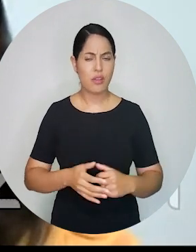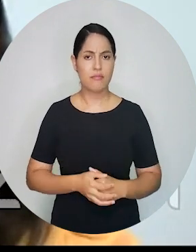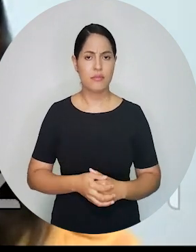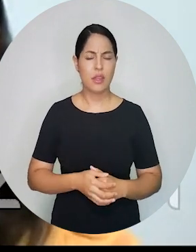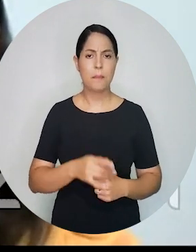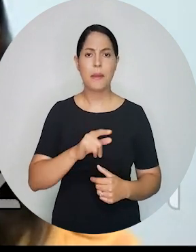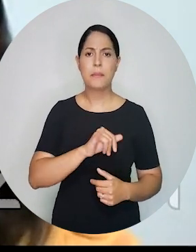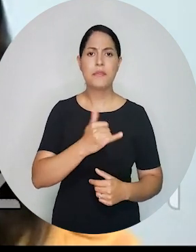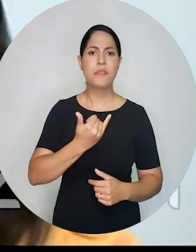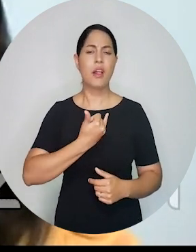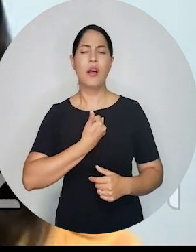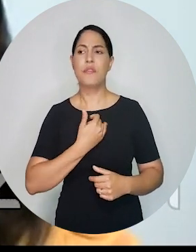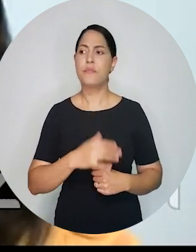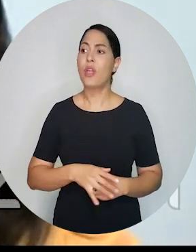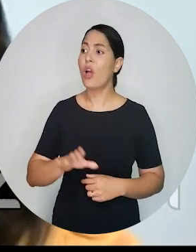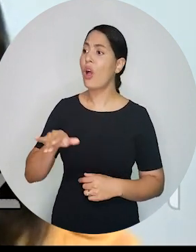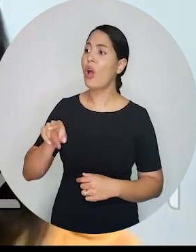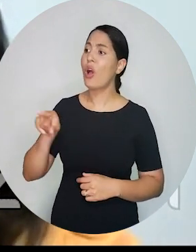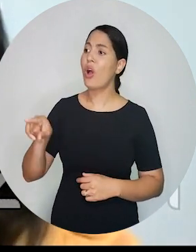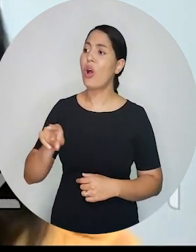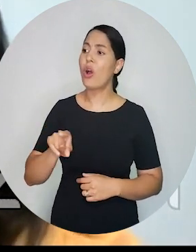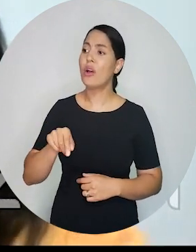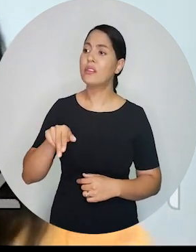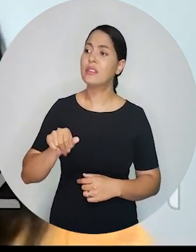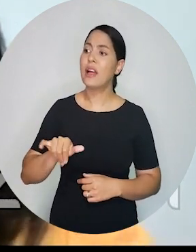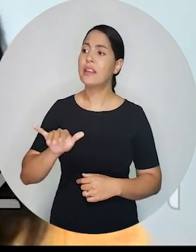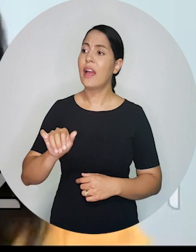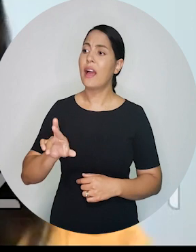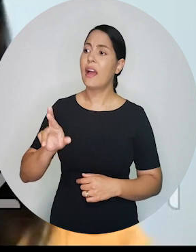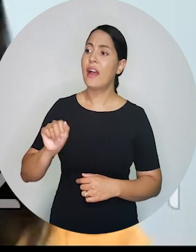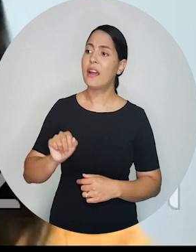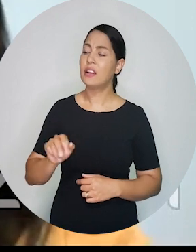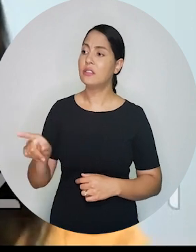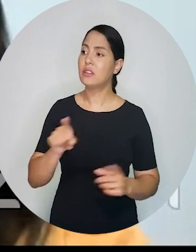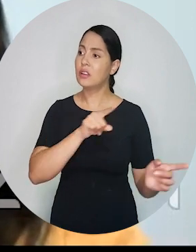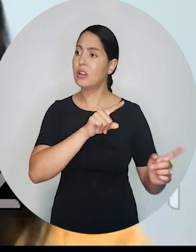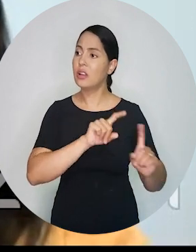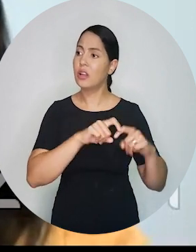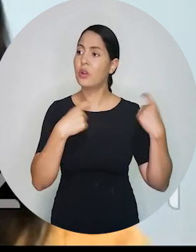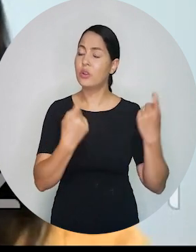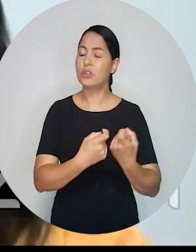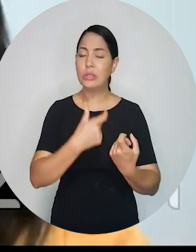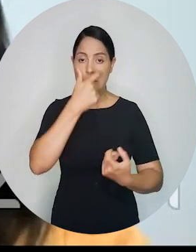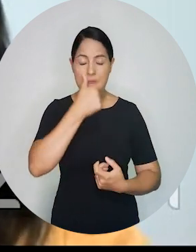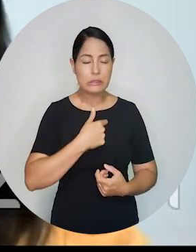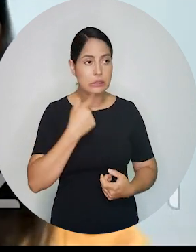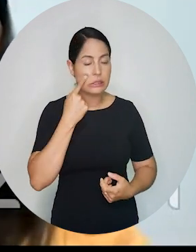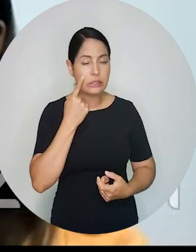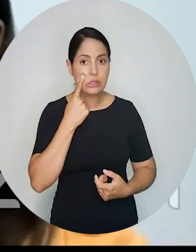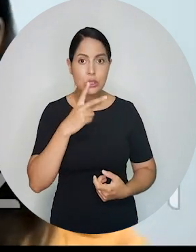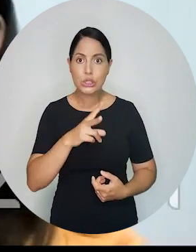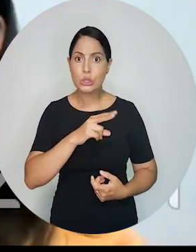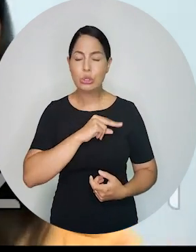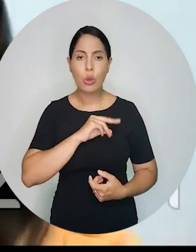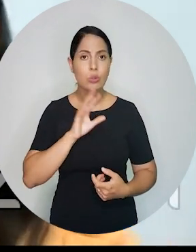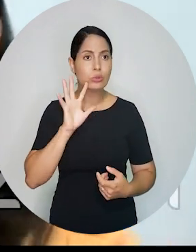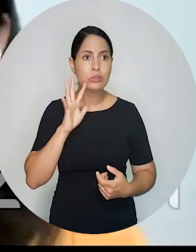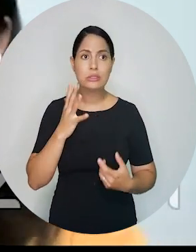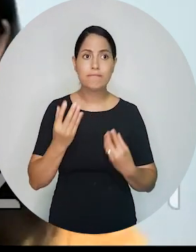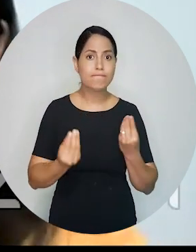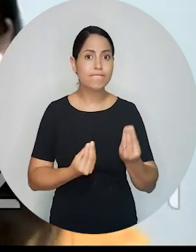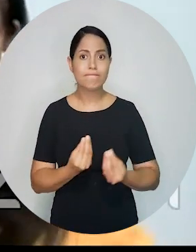Nayara, vai para a reunião, meu Deus do céu, o que foi que eu fiz? Né? Confusão, meu Deus,